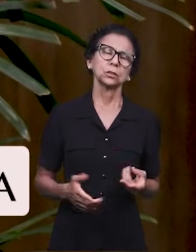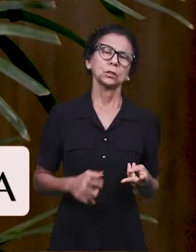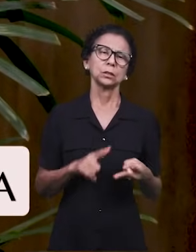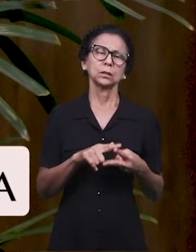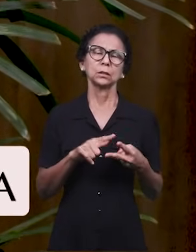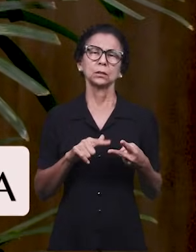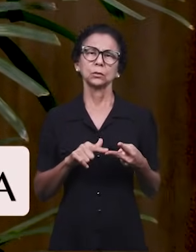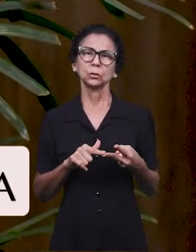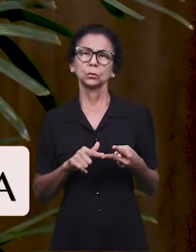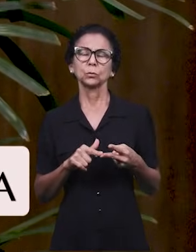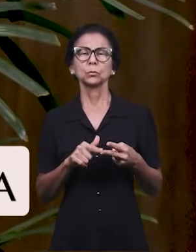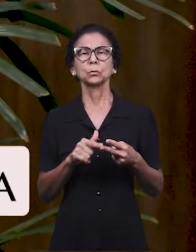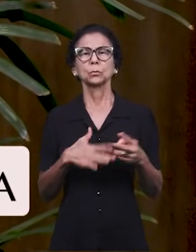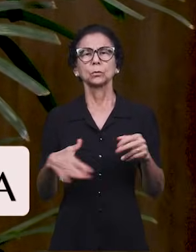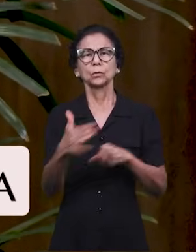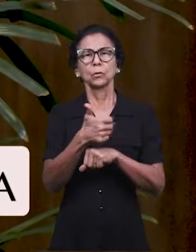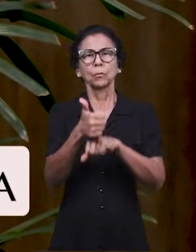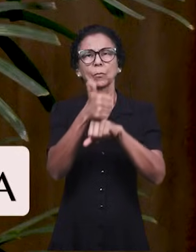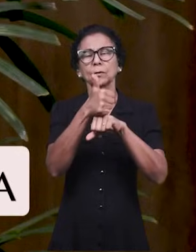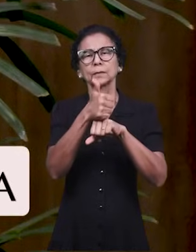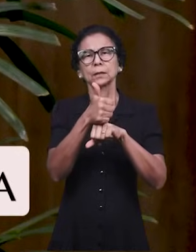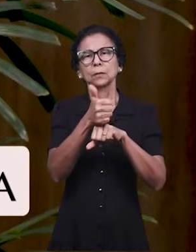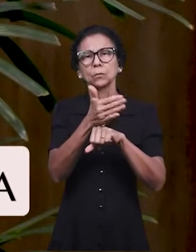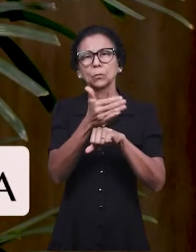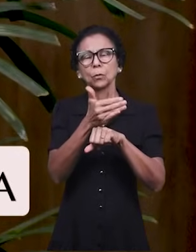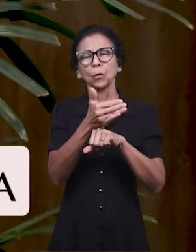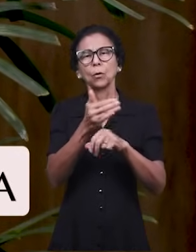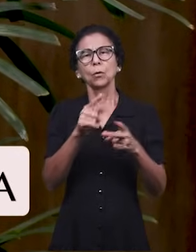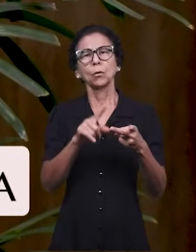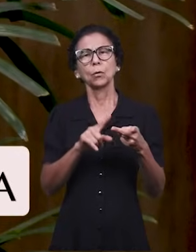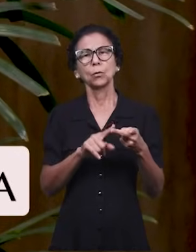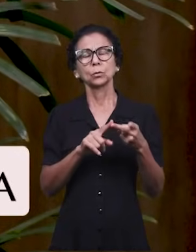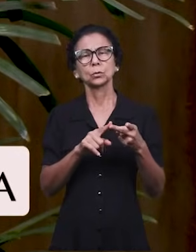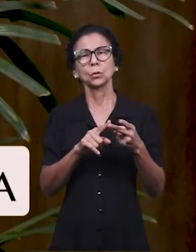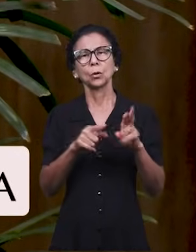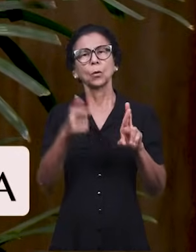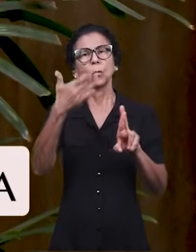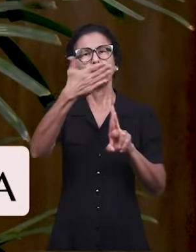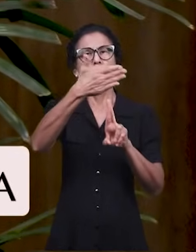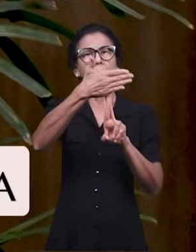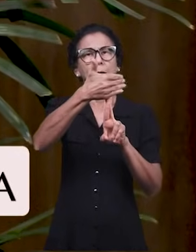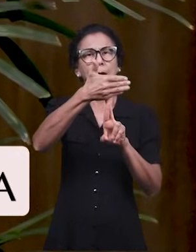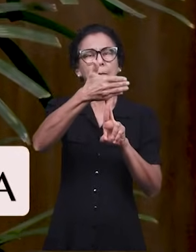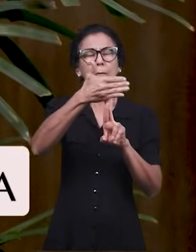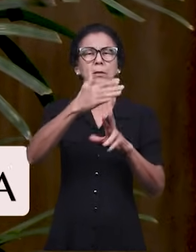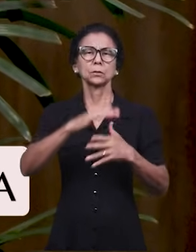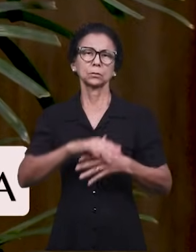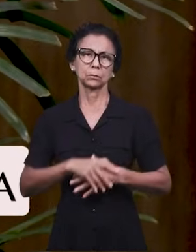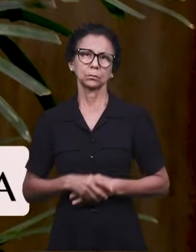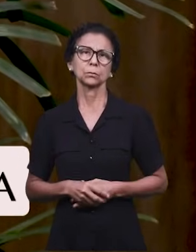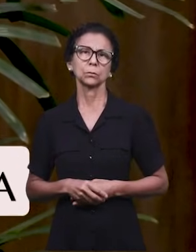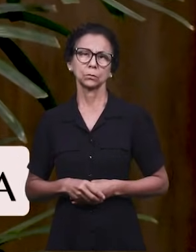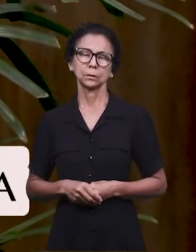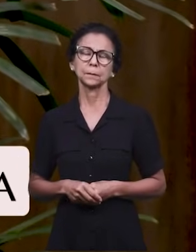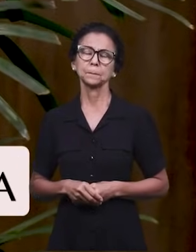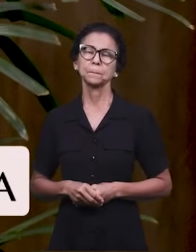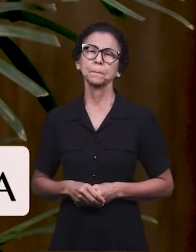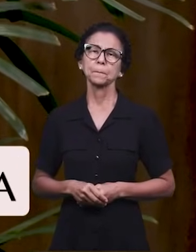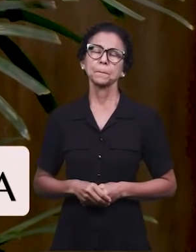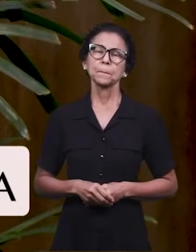embaixador, enfim, para trazer essa segurança, aos brasileiros que residem fora do